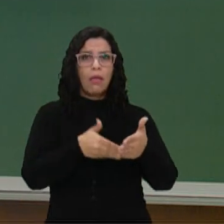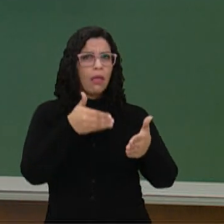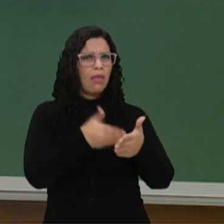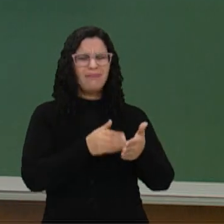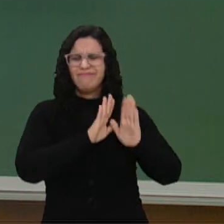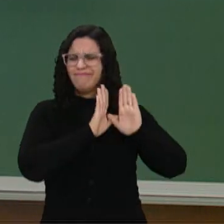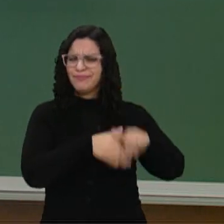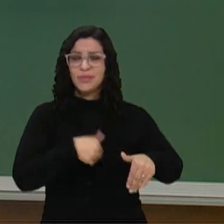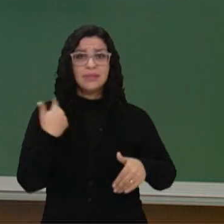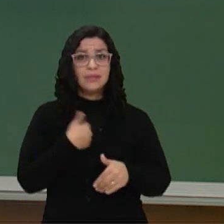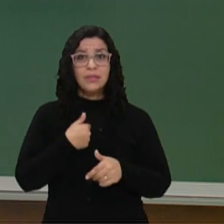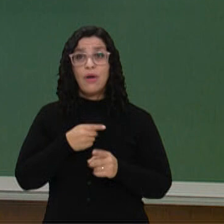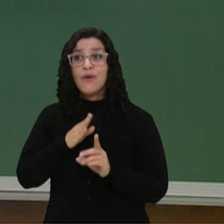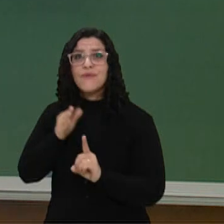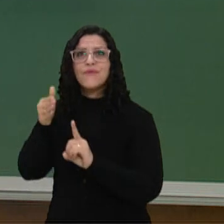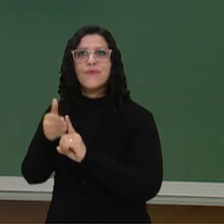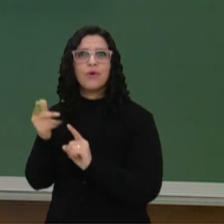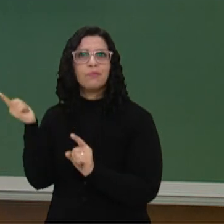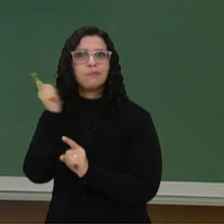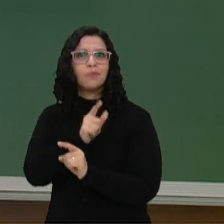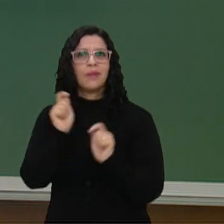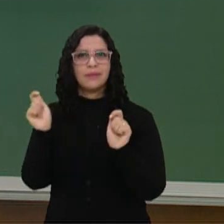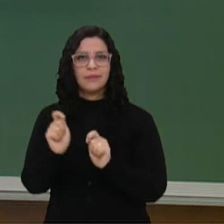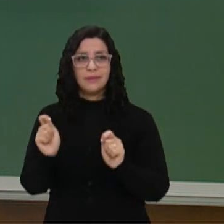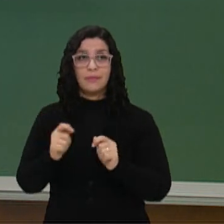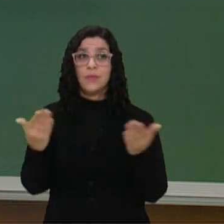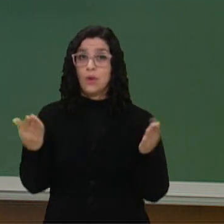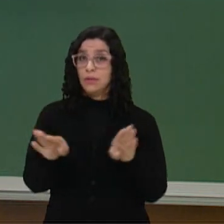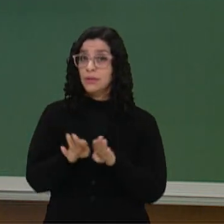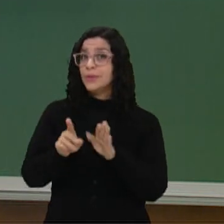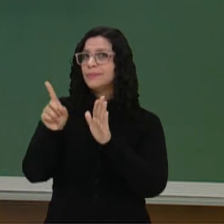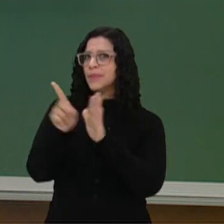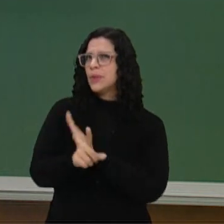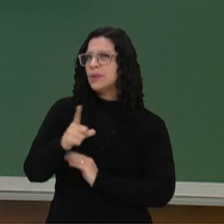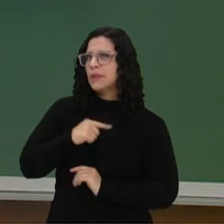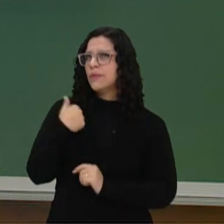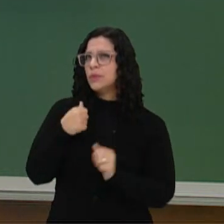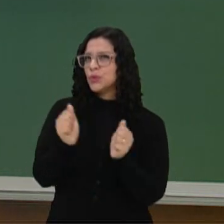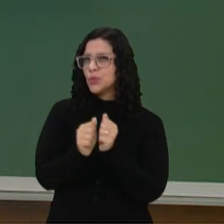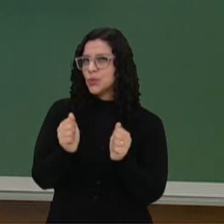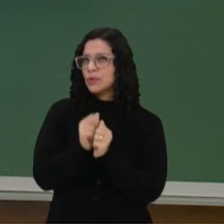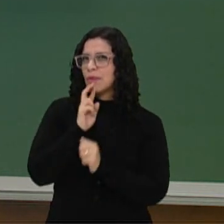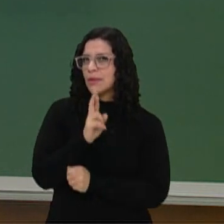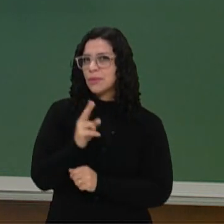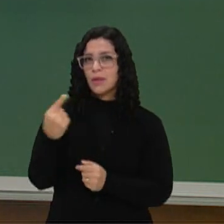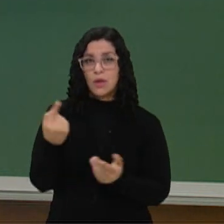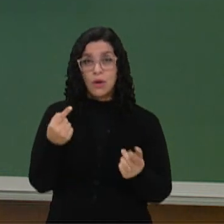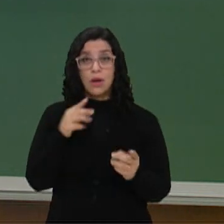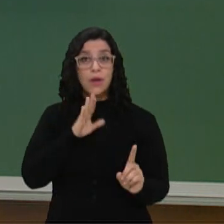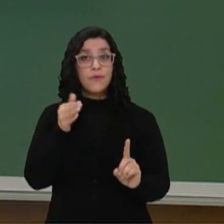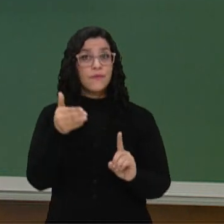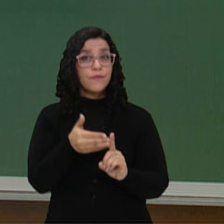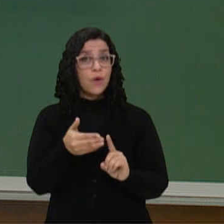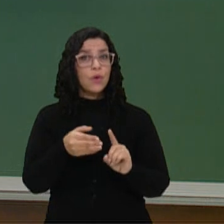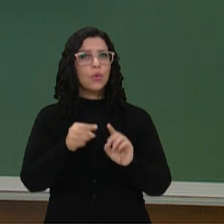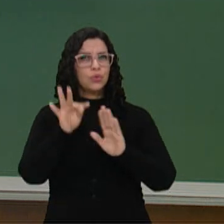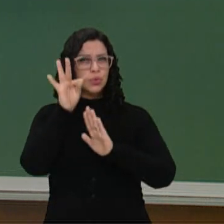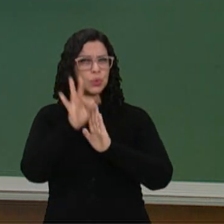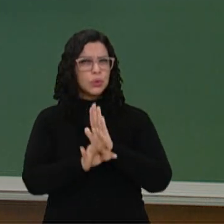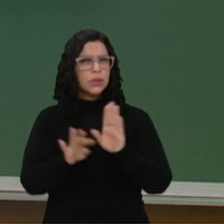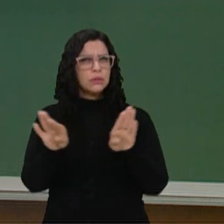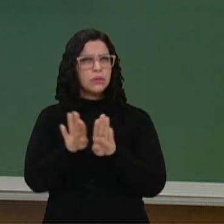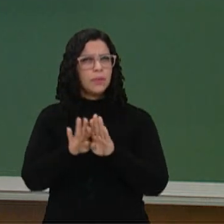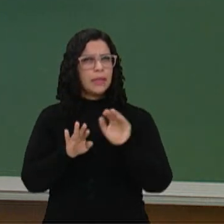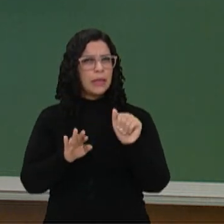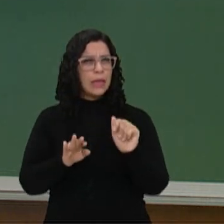obstáculos, às dificuldades. Agora temos mais um quiz, responderemos juntos. Foco no trecho e foco também